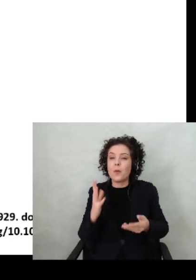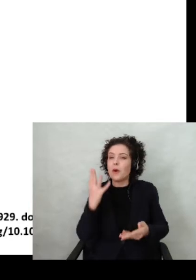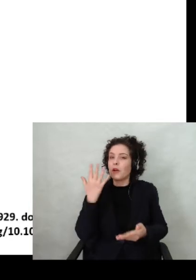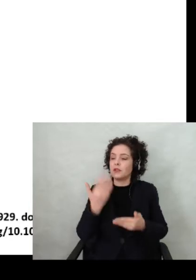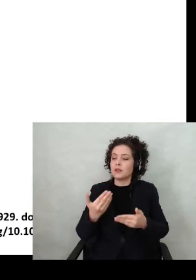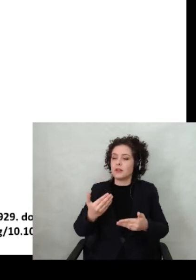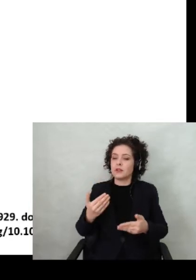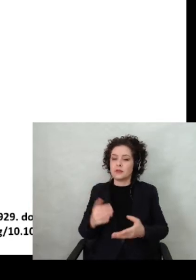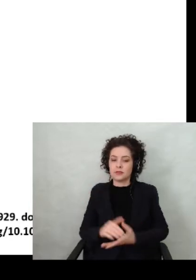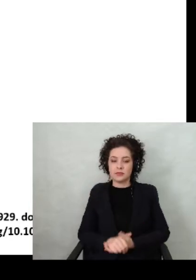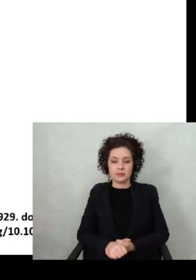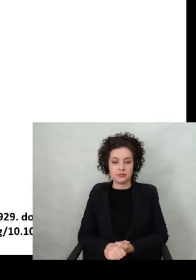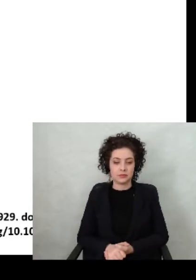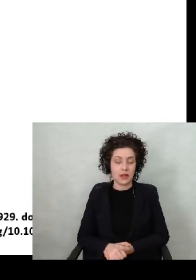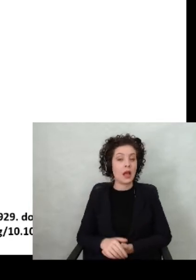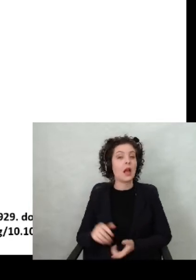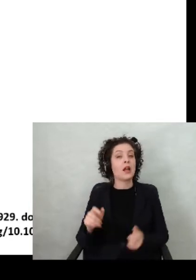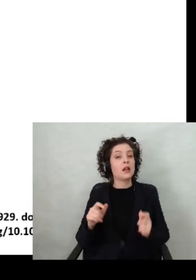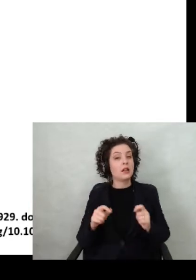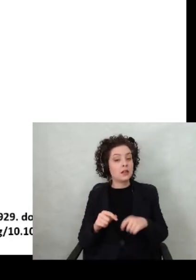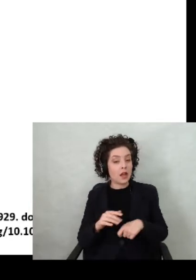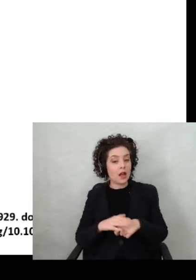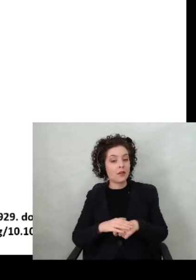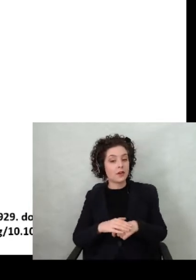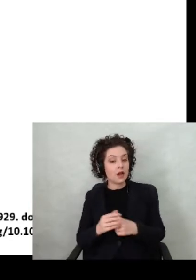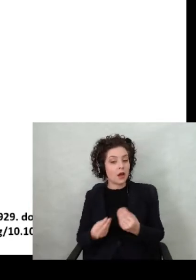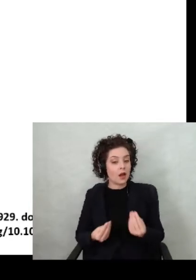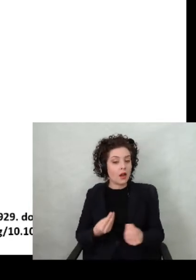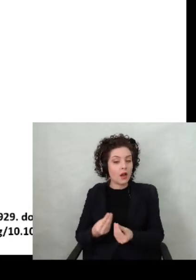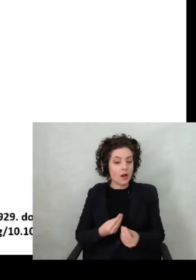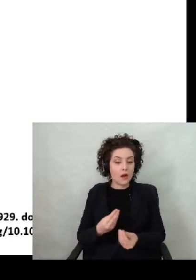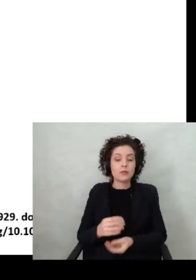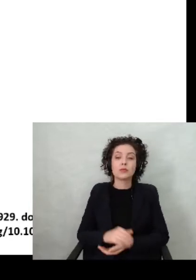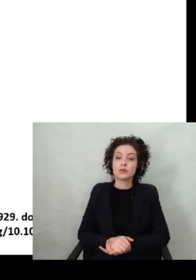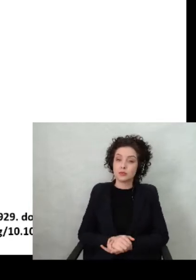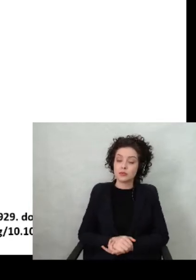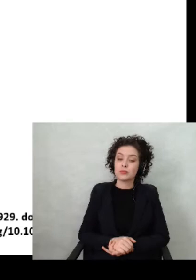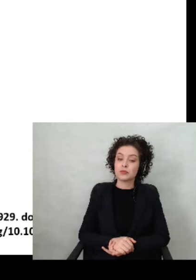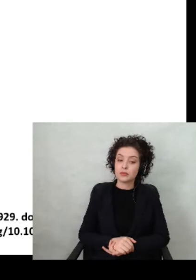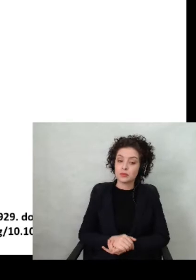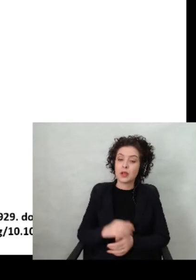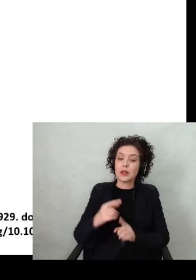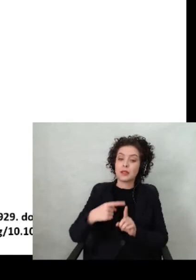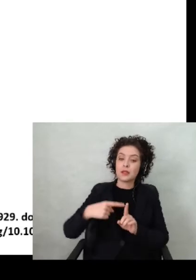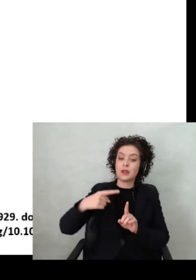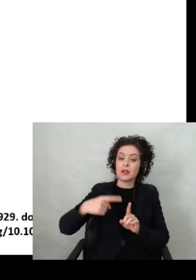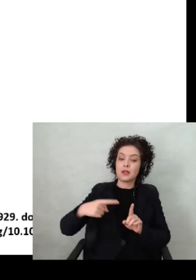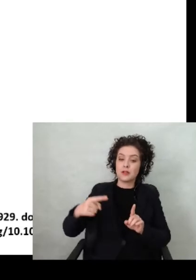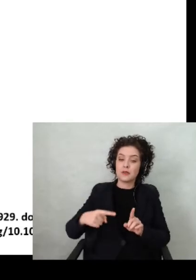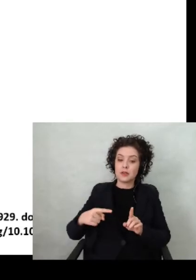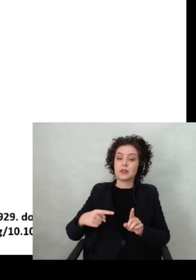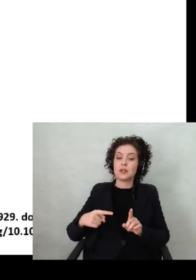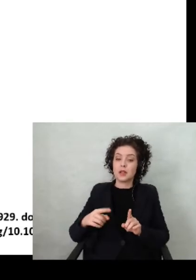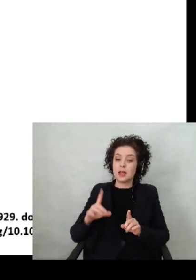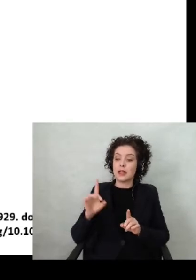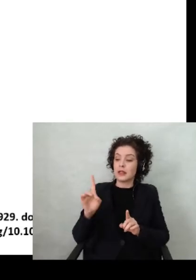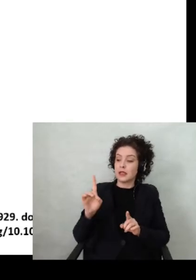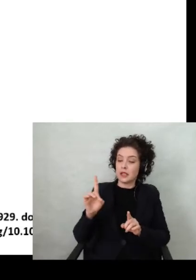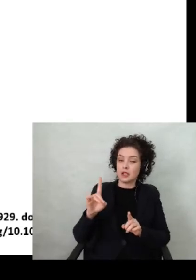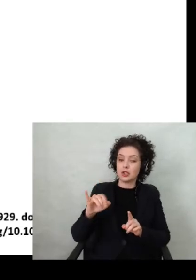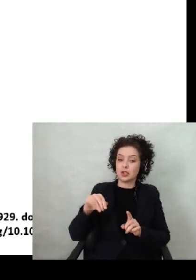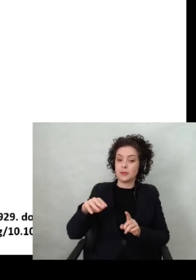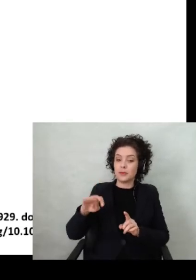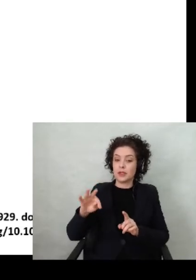por exemplo, através do segmento dos níveis de dímero D, né? Nós sabemos que é